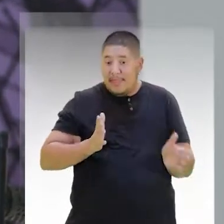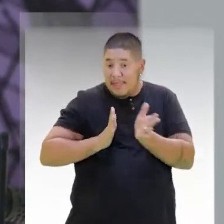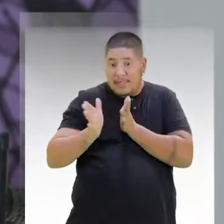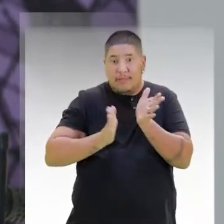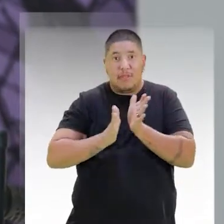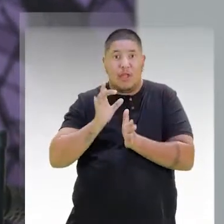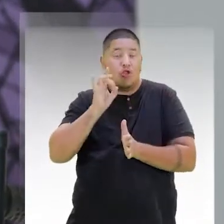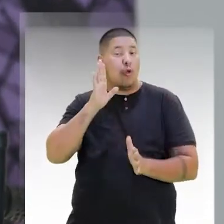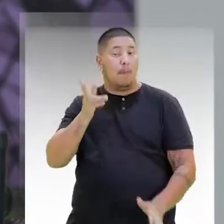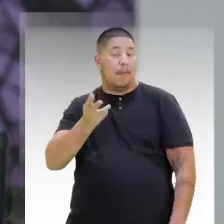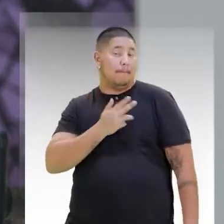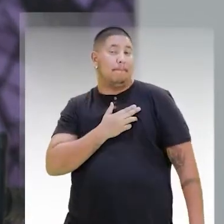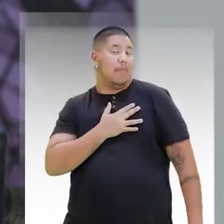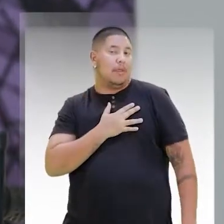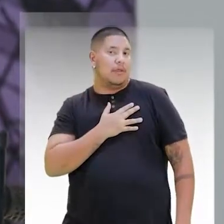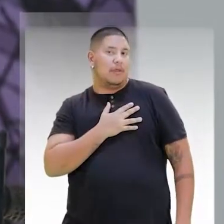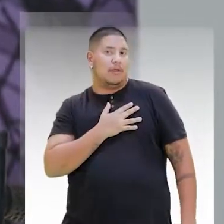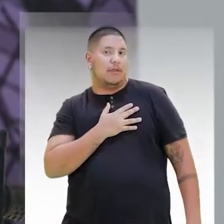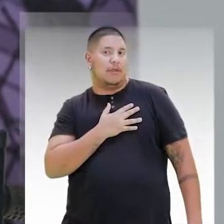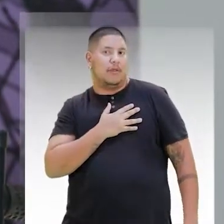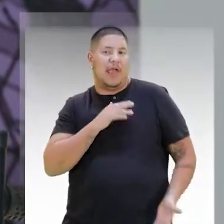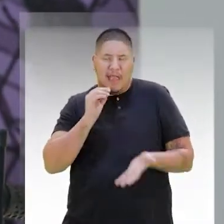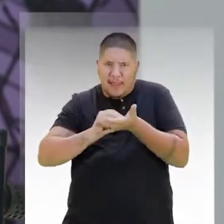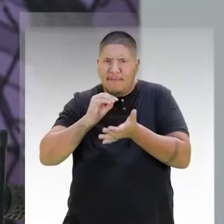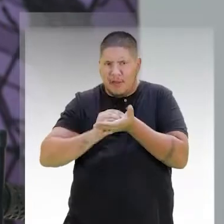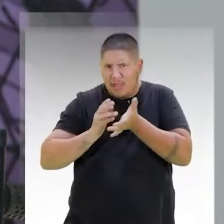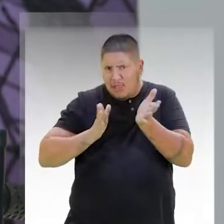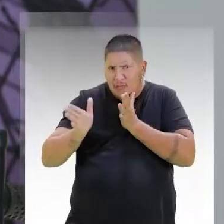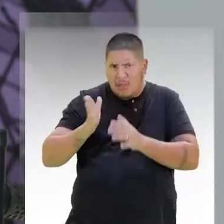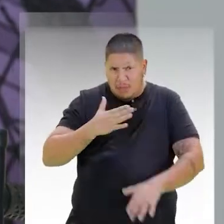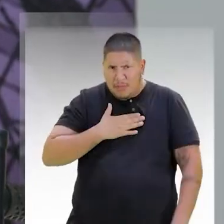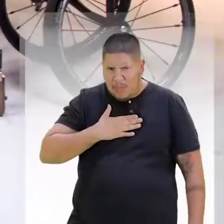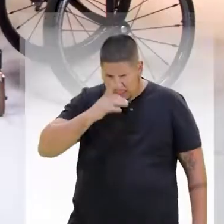é um problema só para quem tem, a falta de acessibilidade